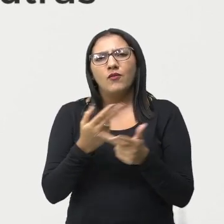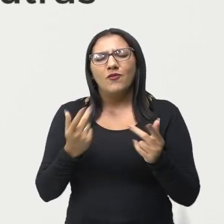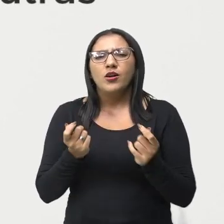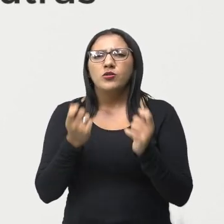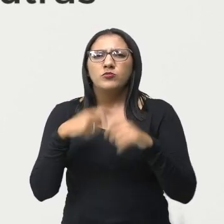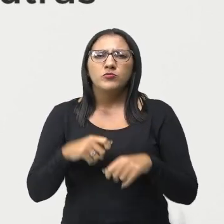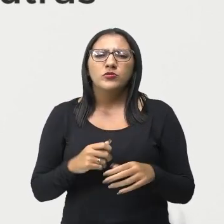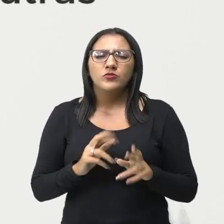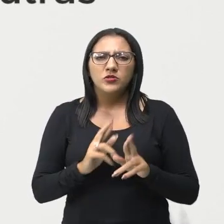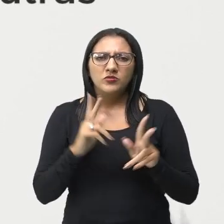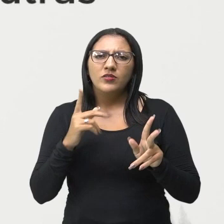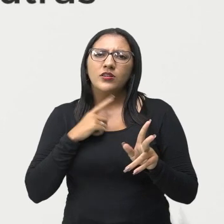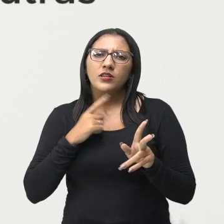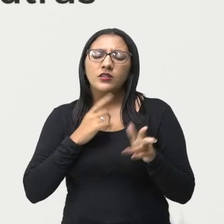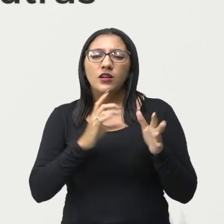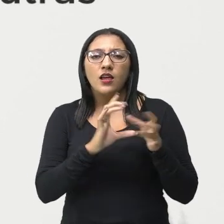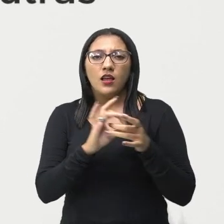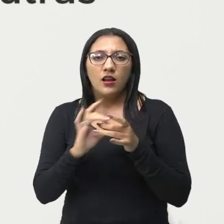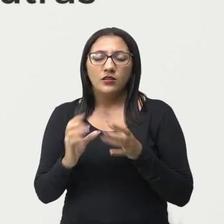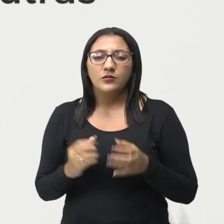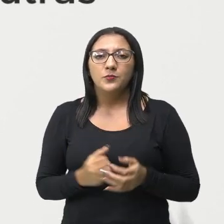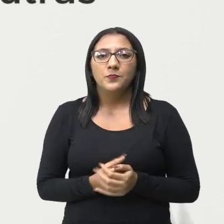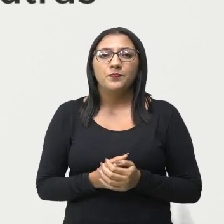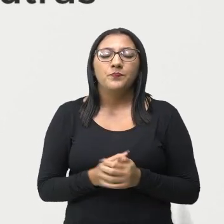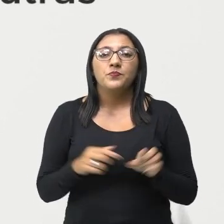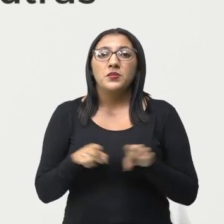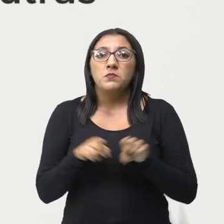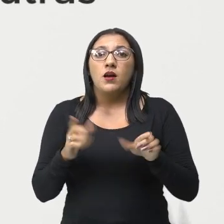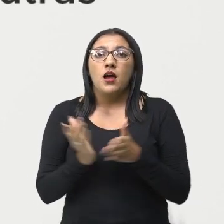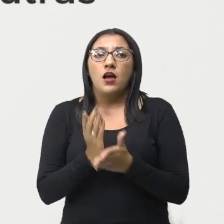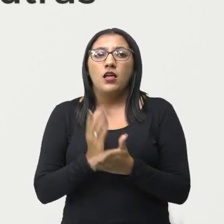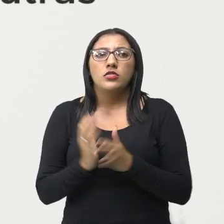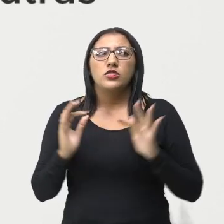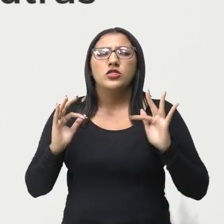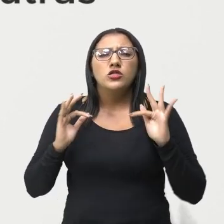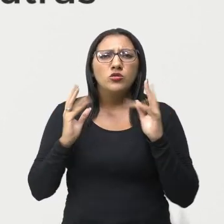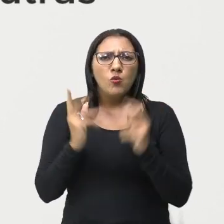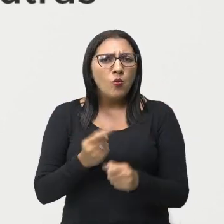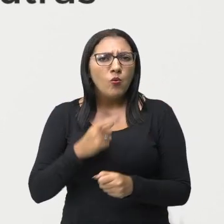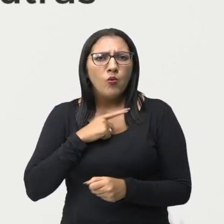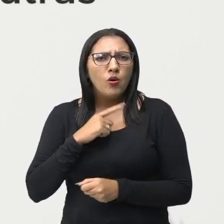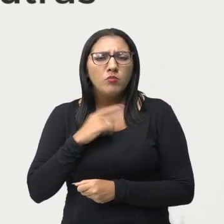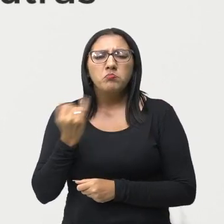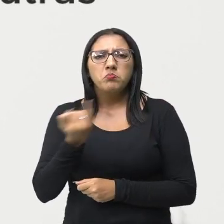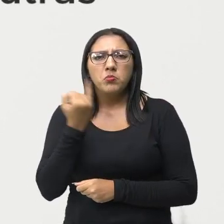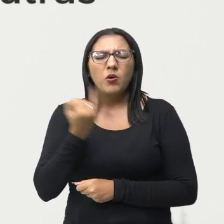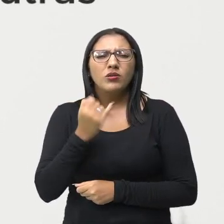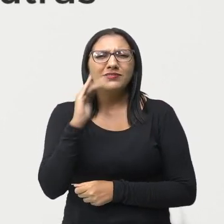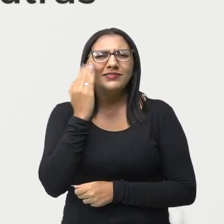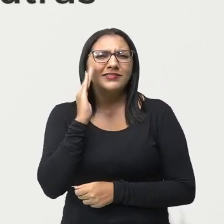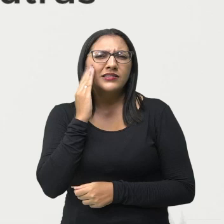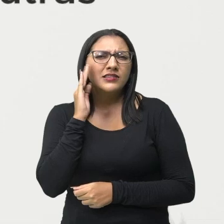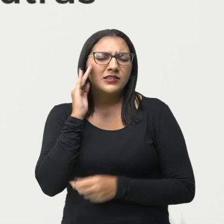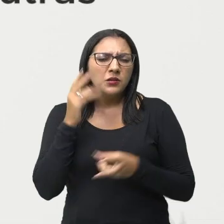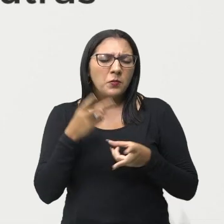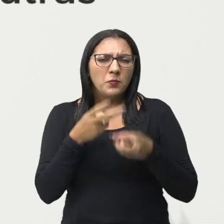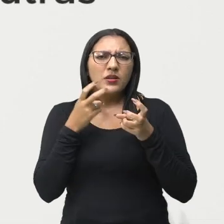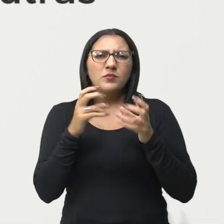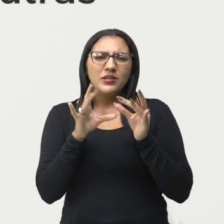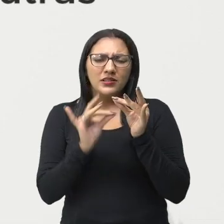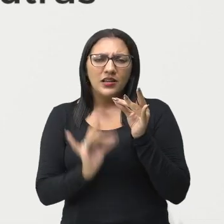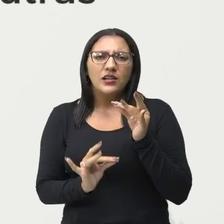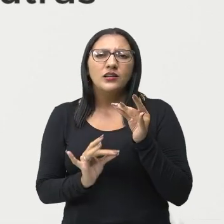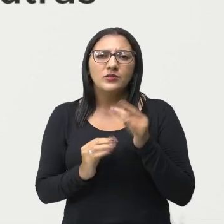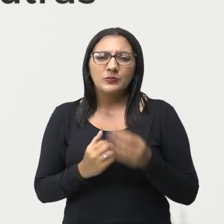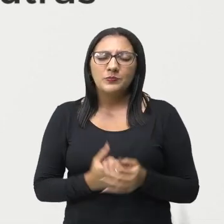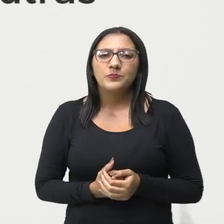articulam, certo? Então, nem todos os fios têm a mesma importância para o seu entendimento global, certo?